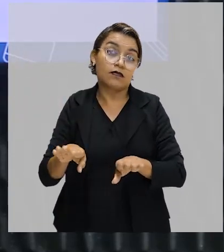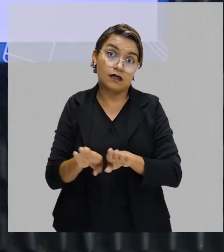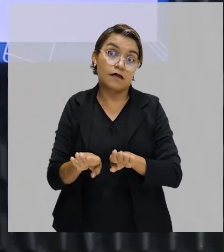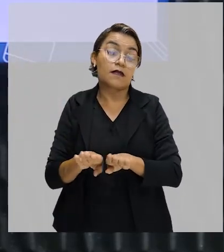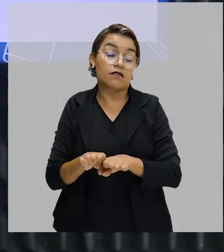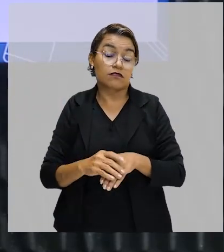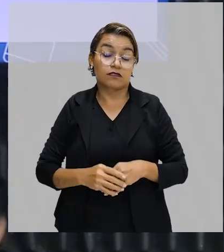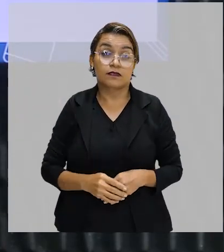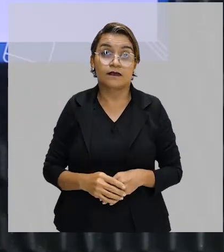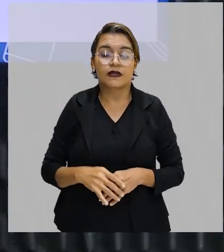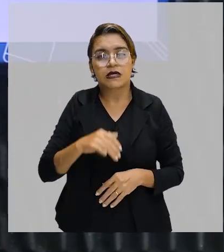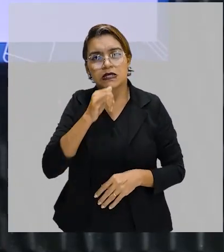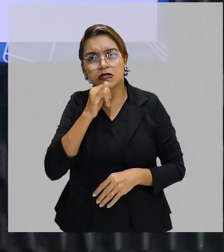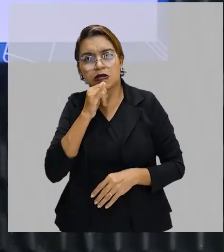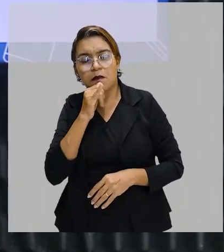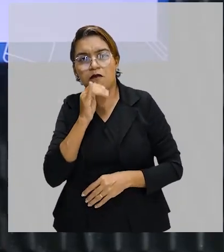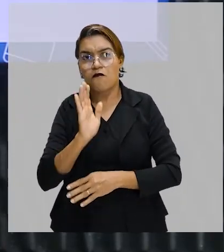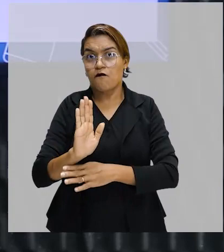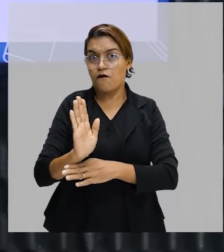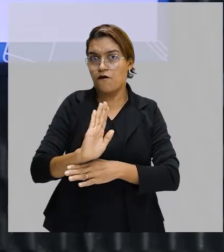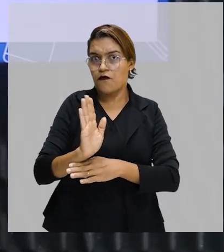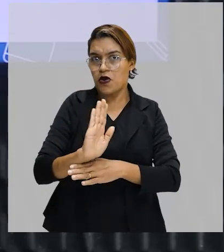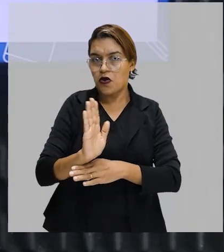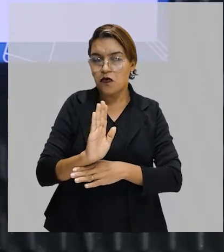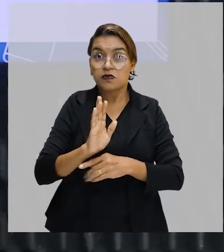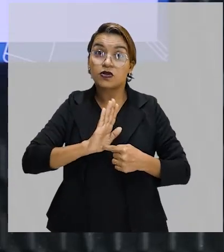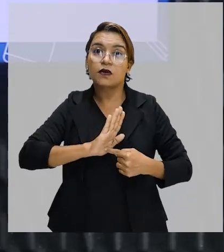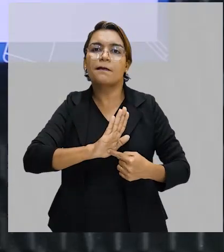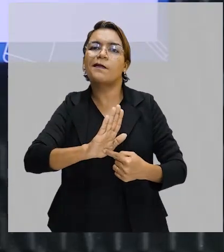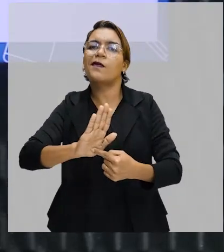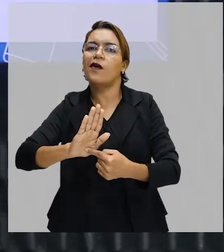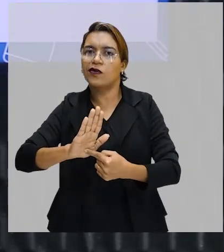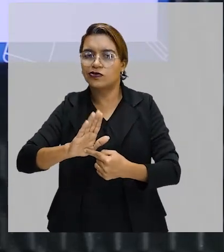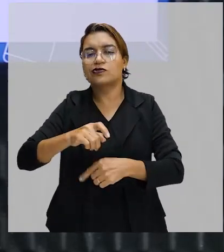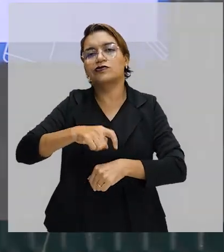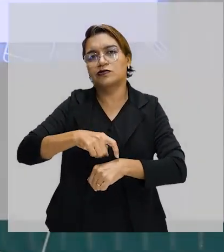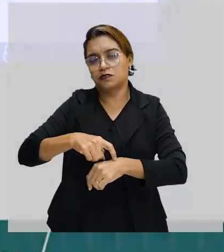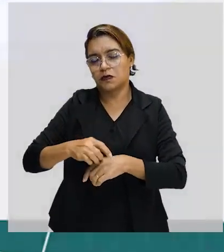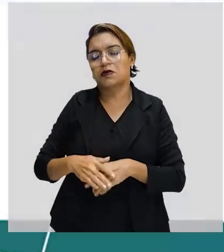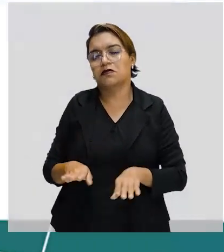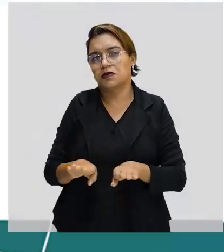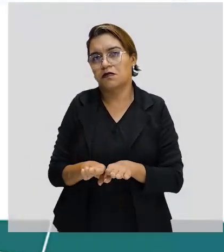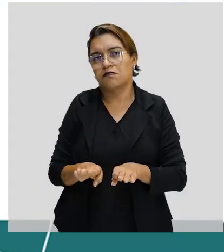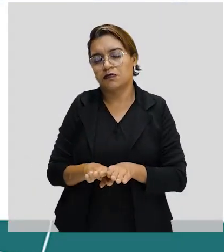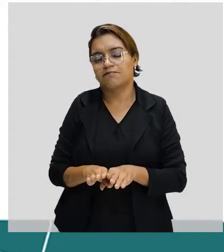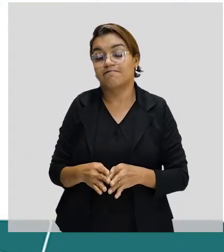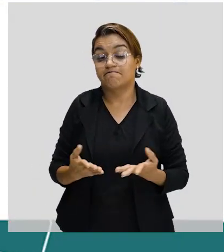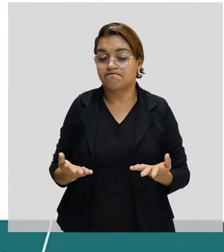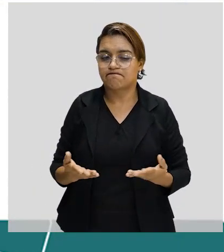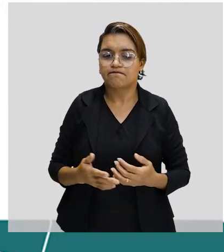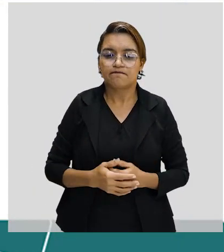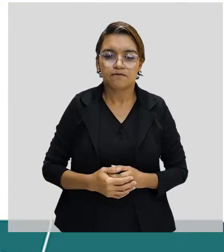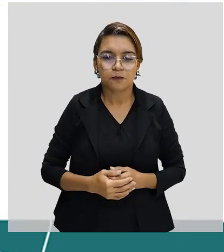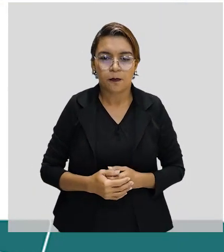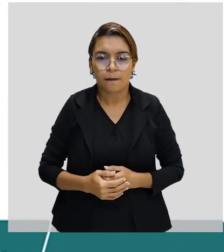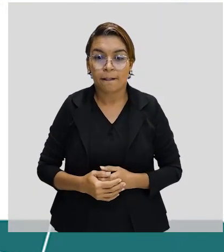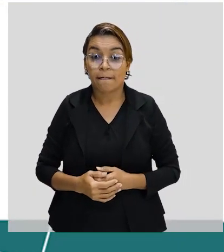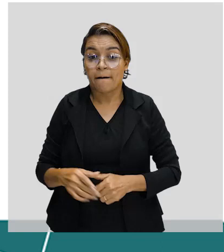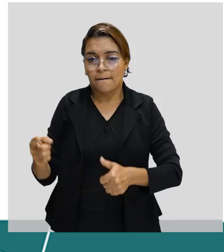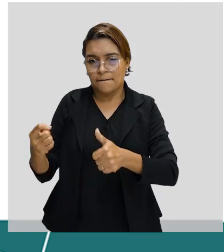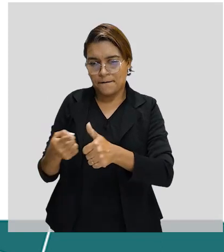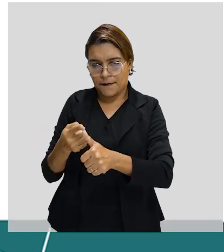já nós já vimos filmes que tratam disso aí de fim uma coisa muito chata então nessa primeira